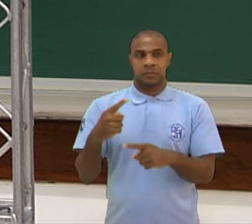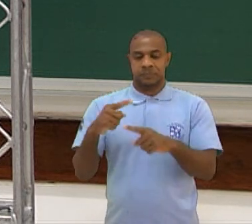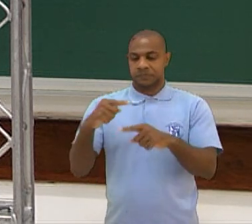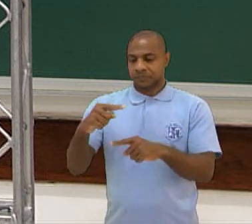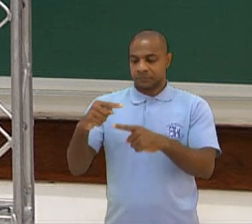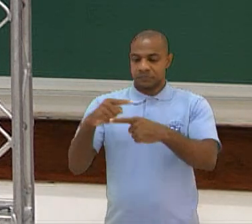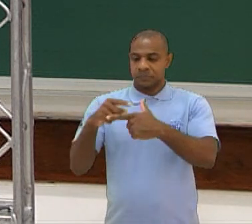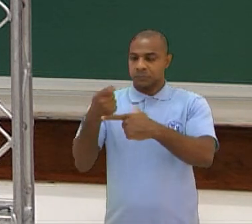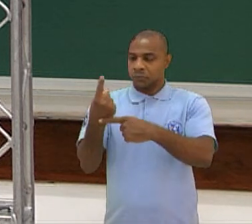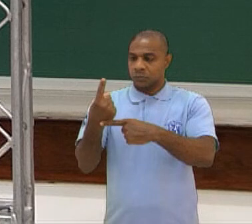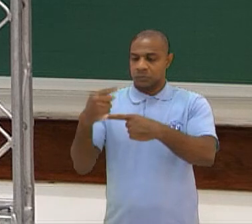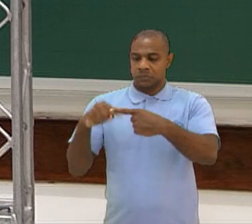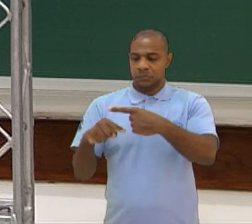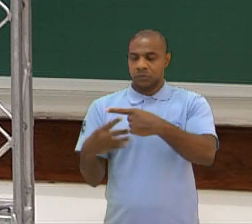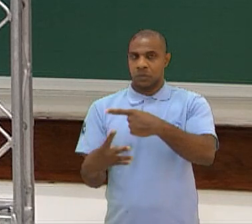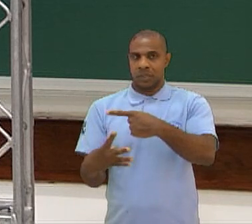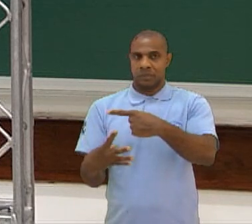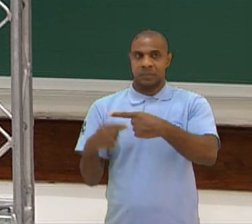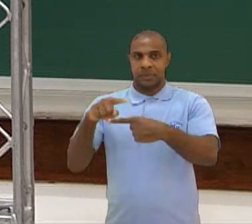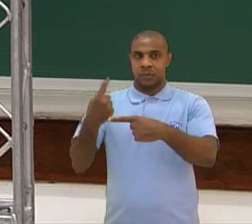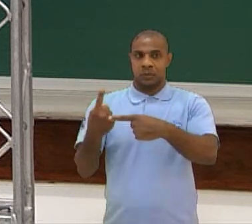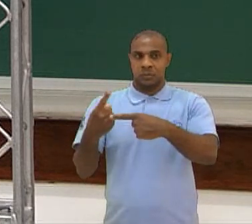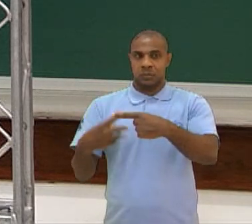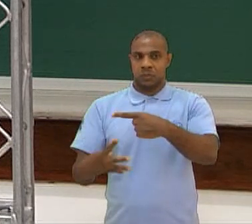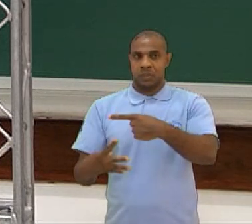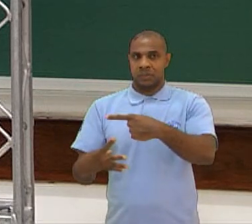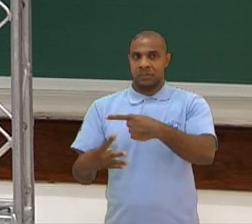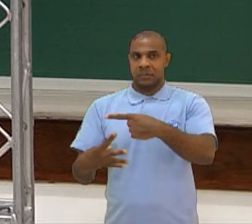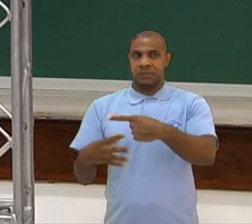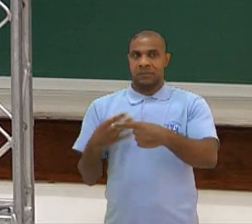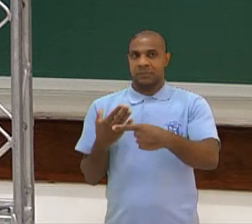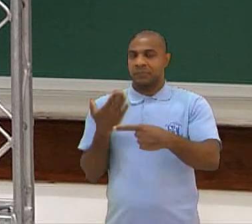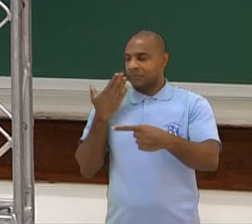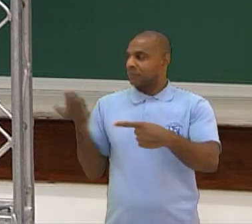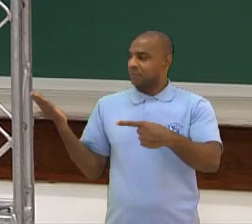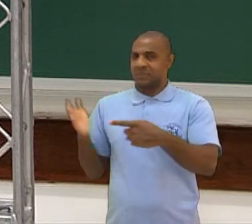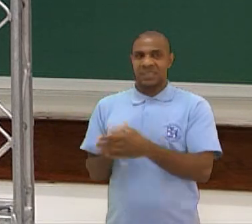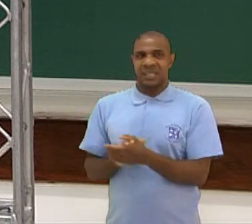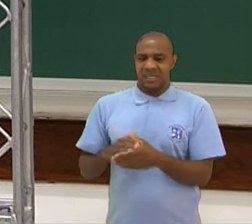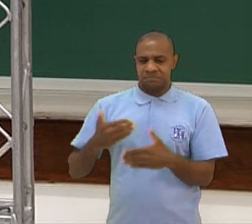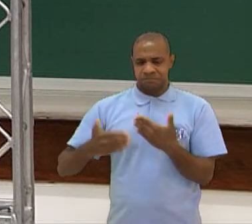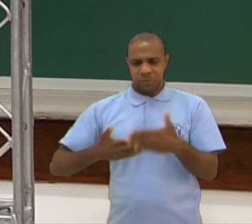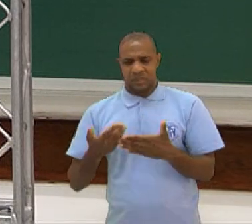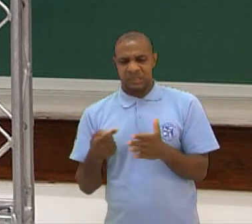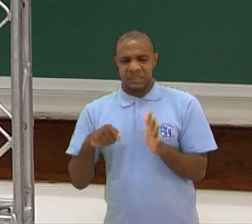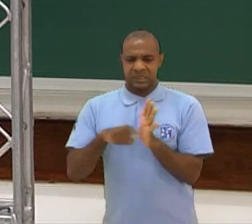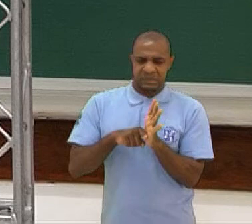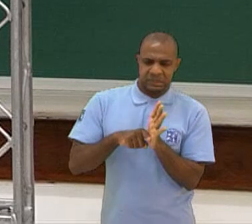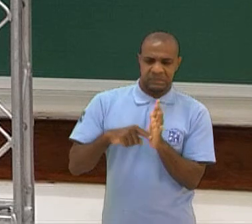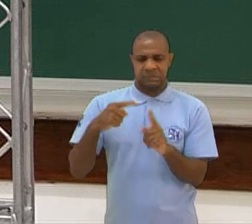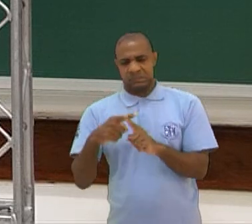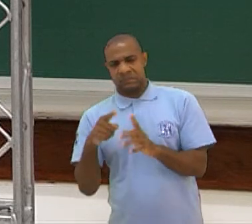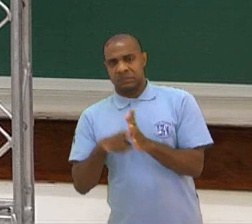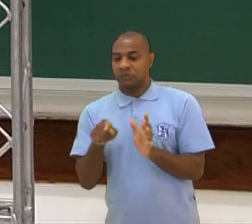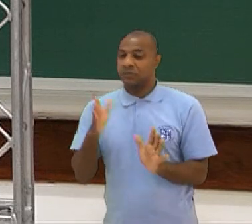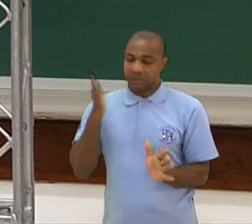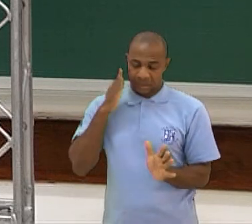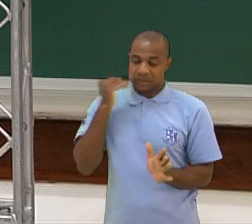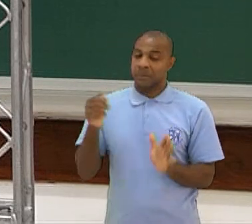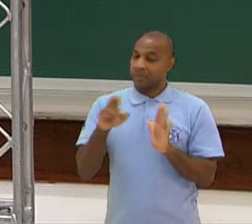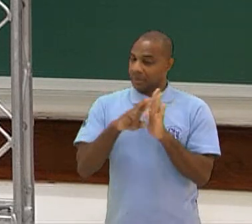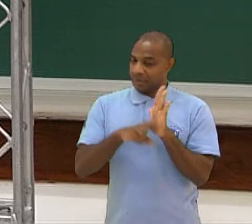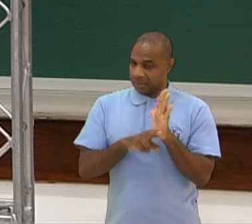lado, trocado. 1 vezes menos 1 vezes 0, 0. 1 vezes 2 vezes 1, 2, sinal trocado, menos